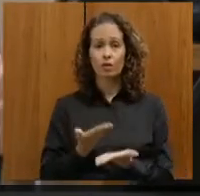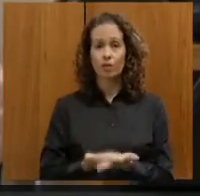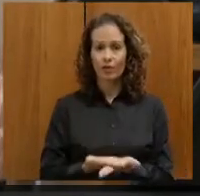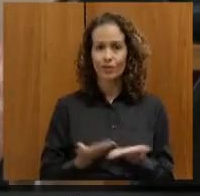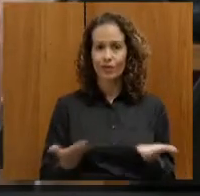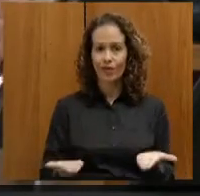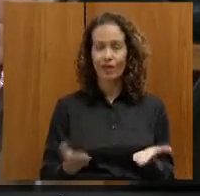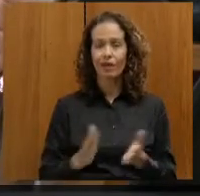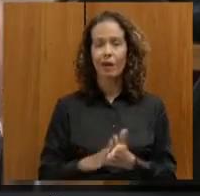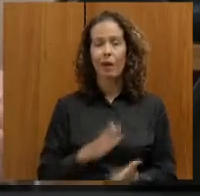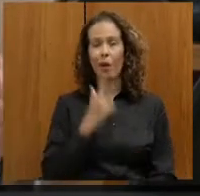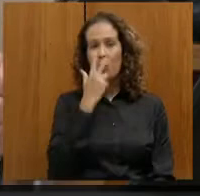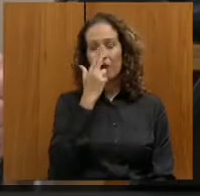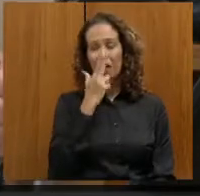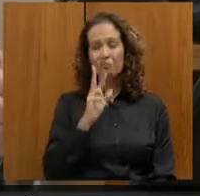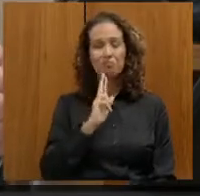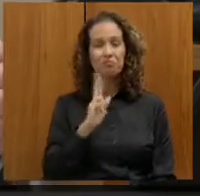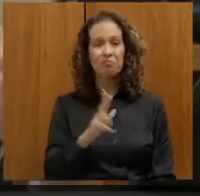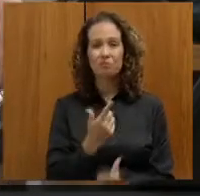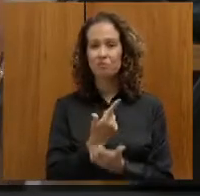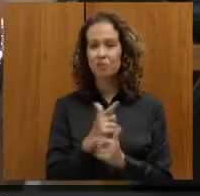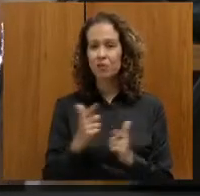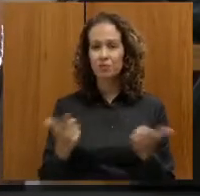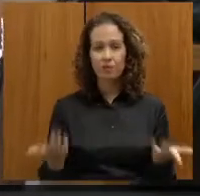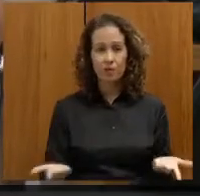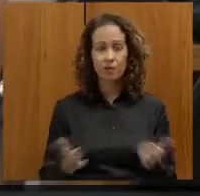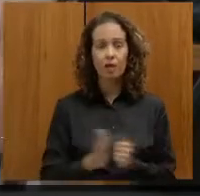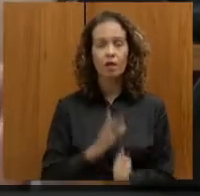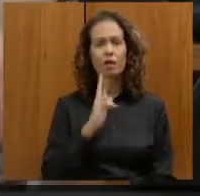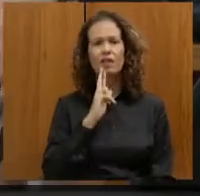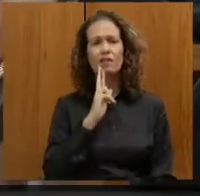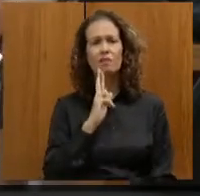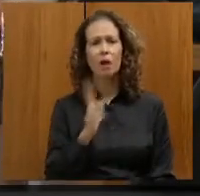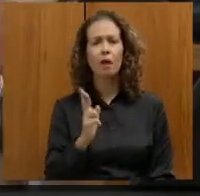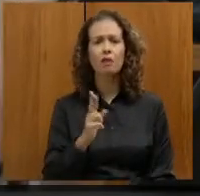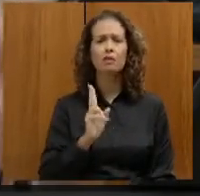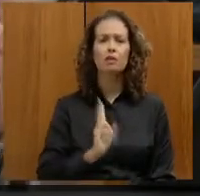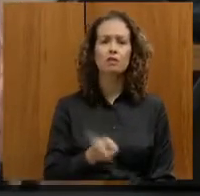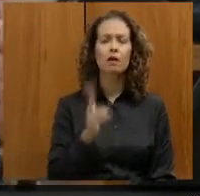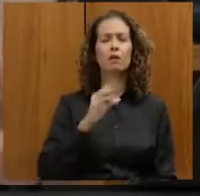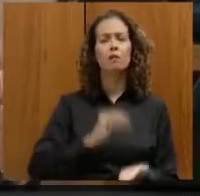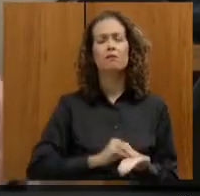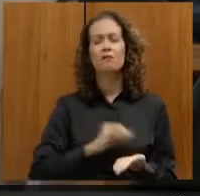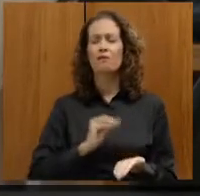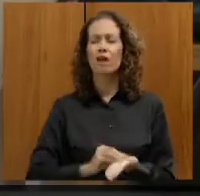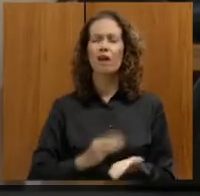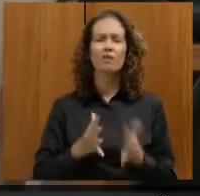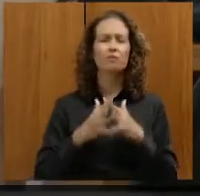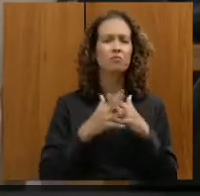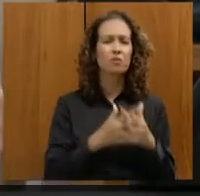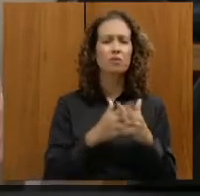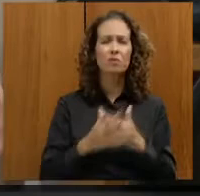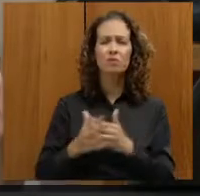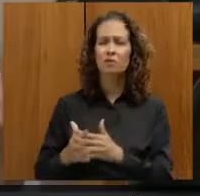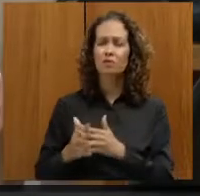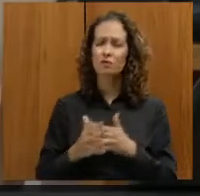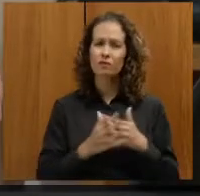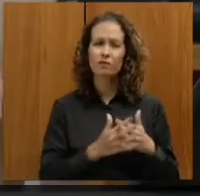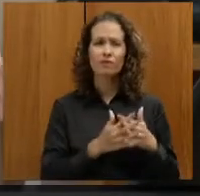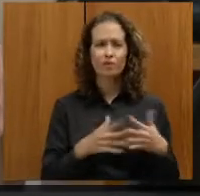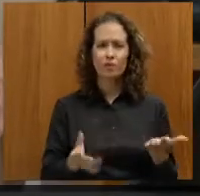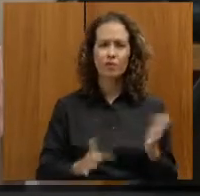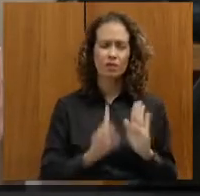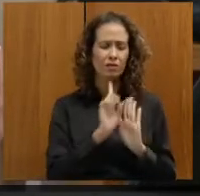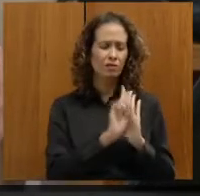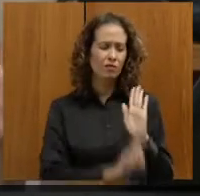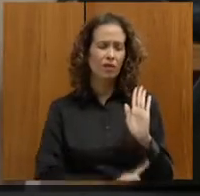chovendo no molhado porque não há uma resposta a resposta sempre é invasiva difuso do ponto de vista do direito como se diz né